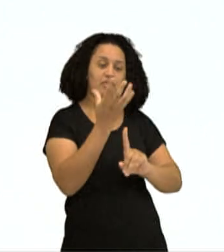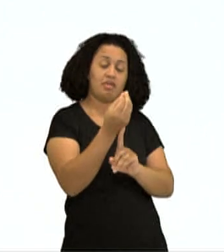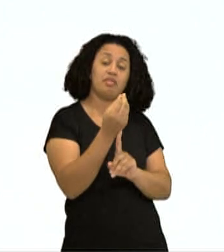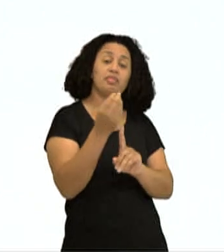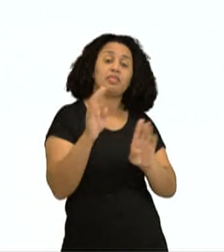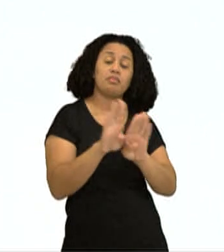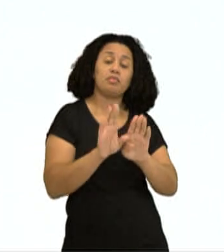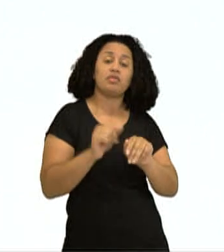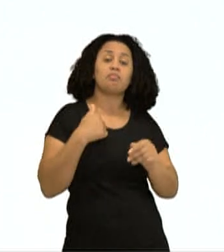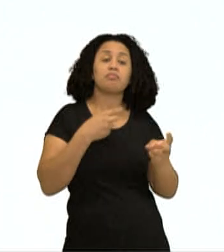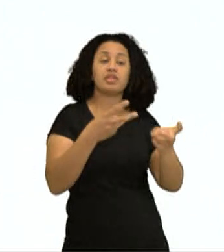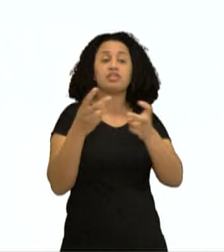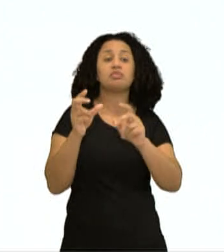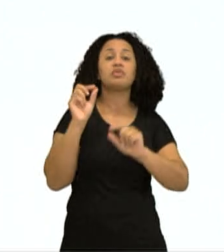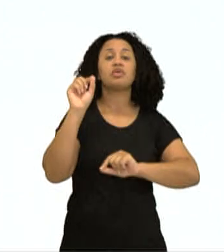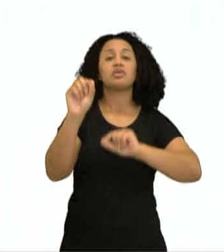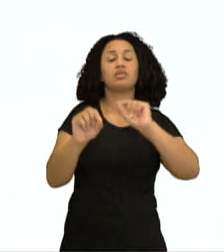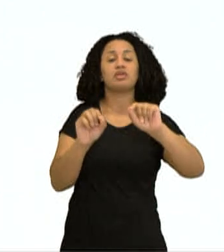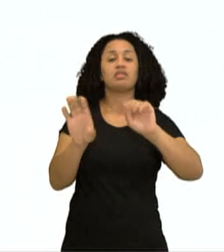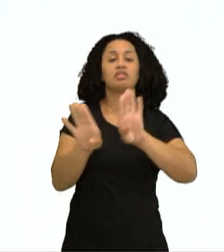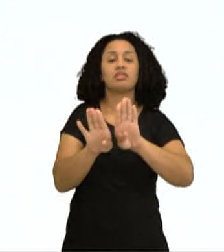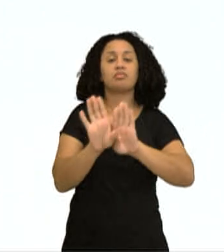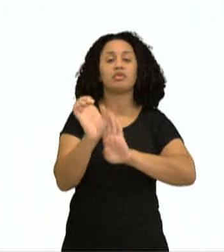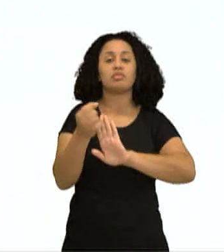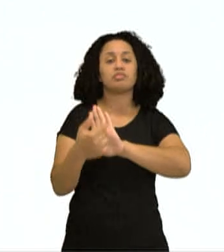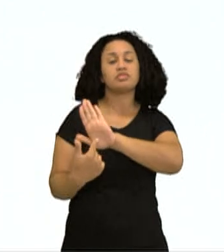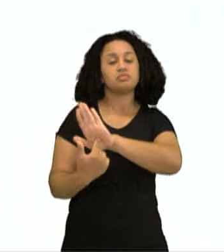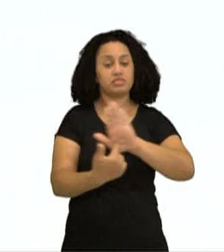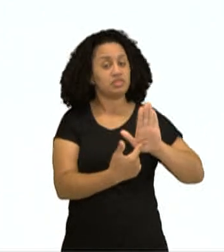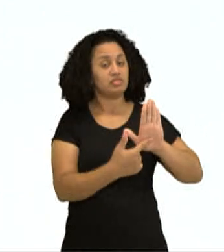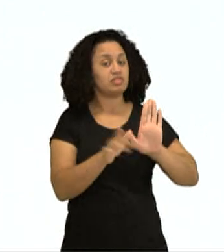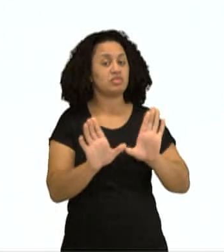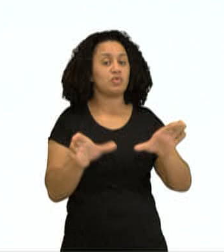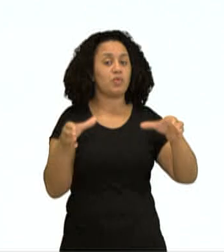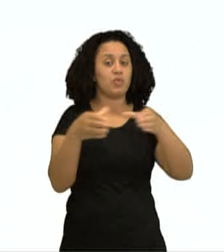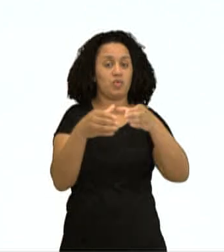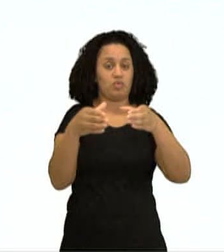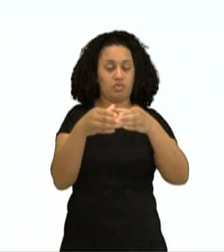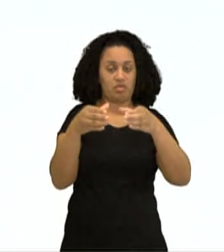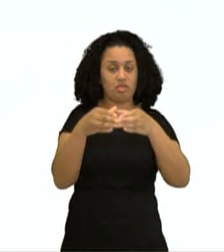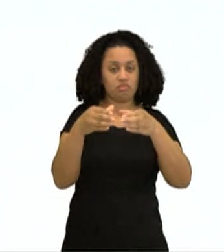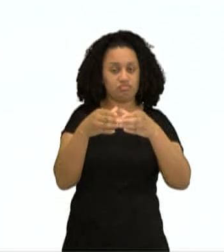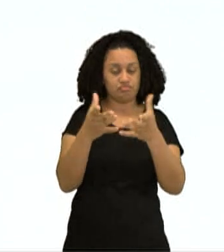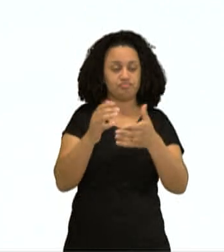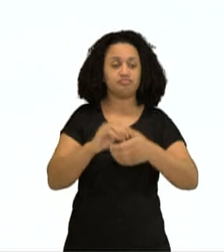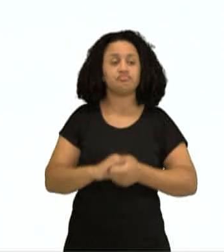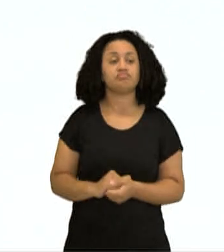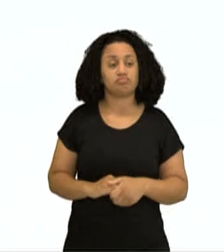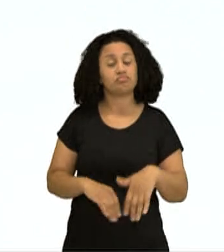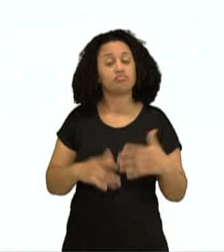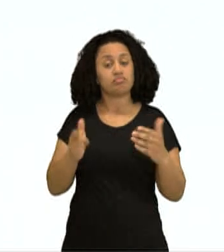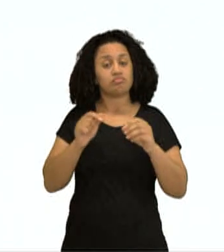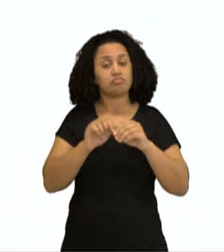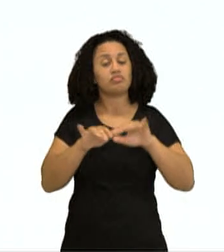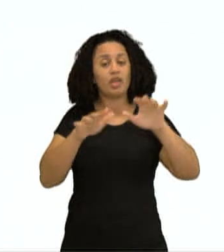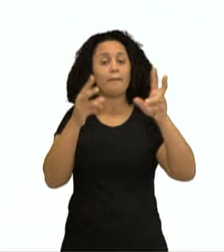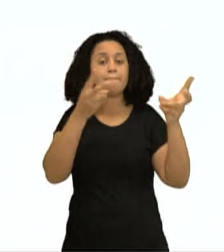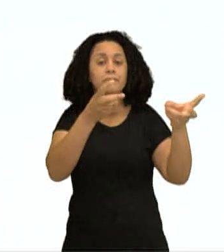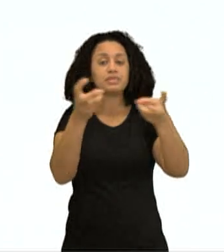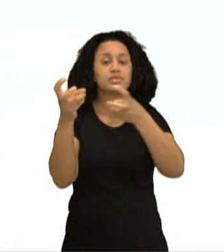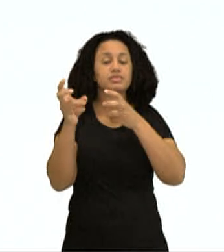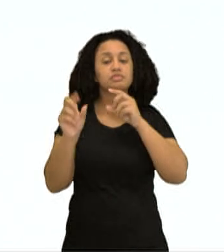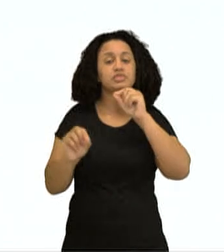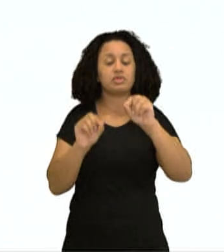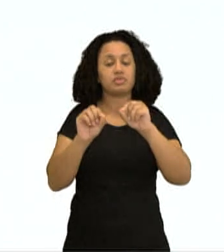ser traçadas até manifestações mais remotas do coletivo e do performativo. Se estendermos nosso olhar para as